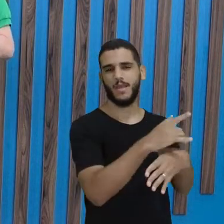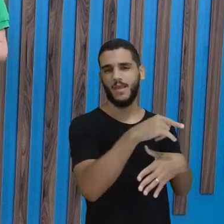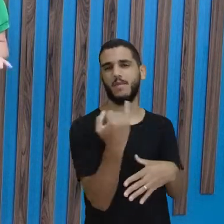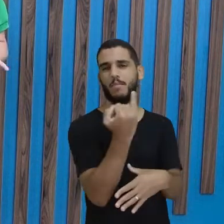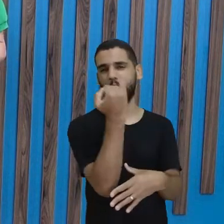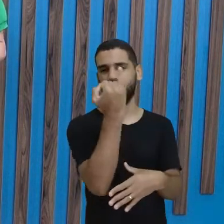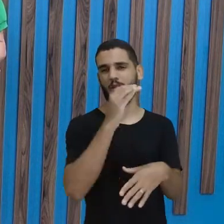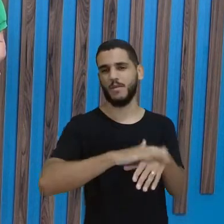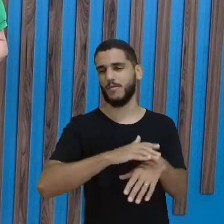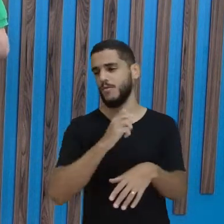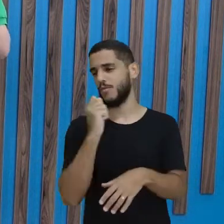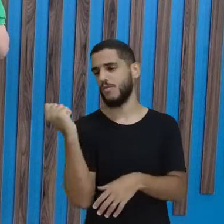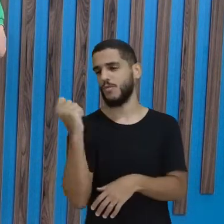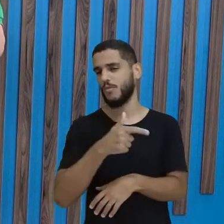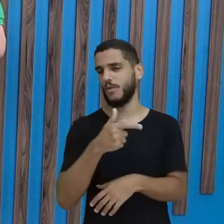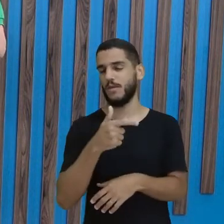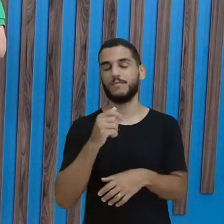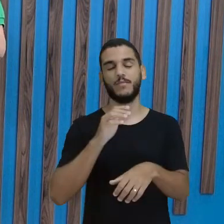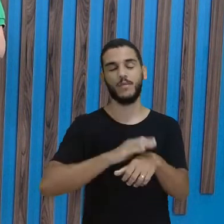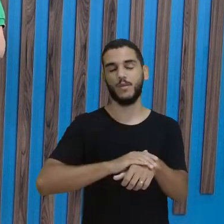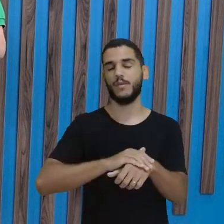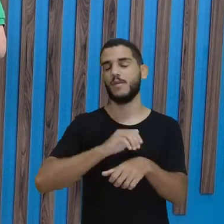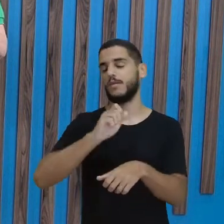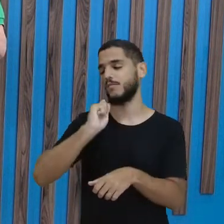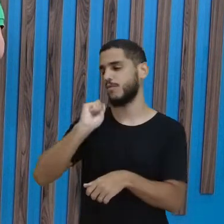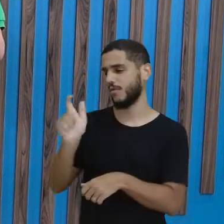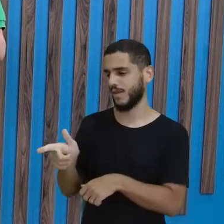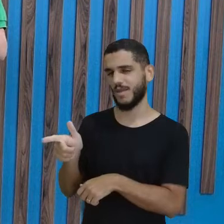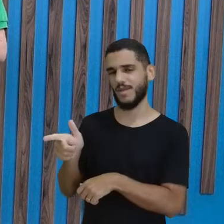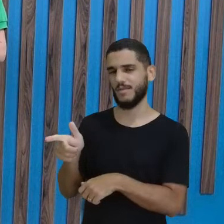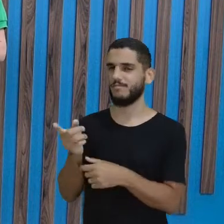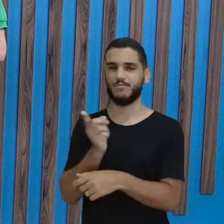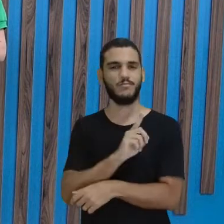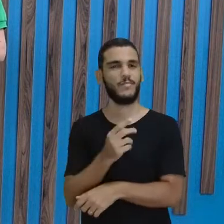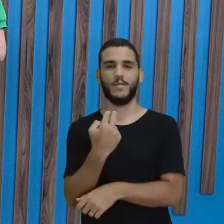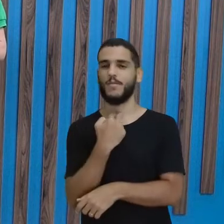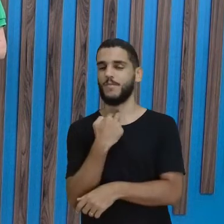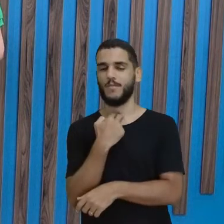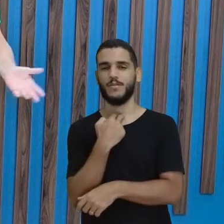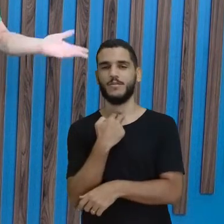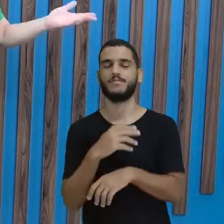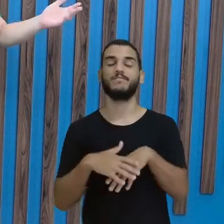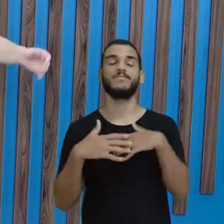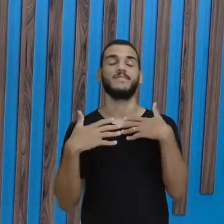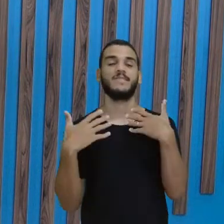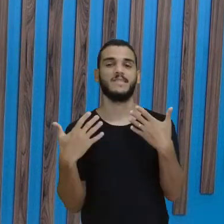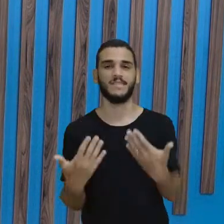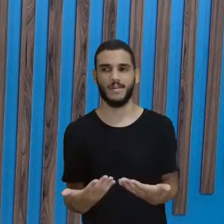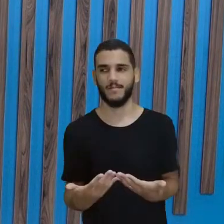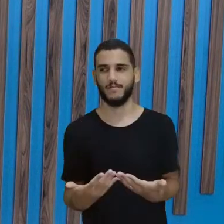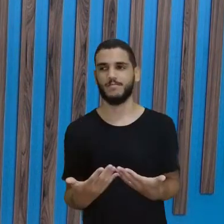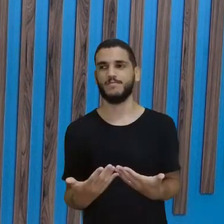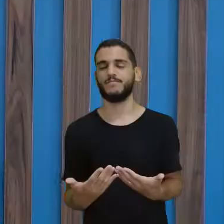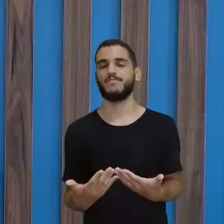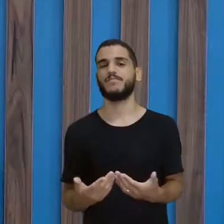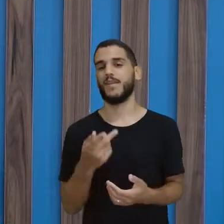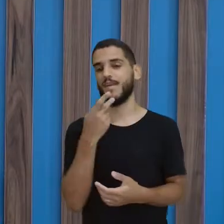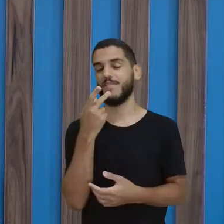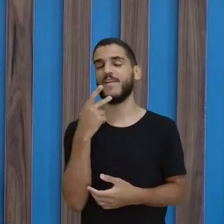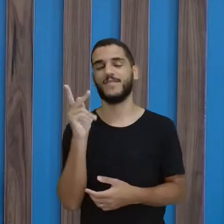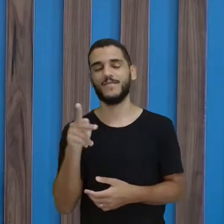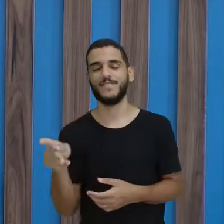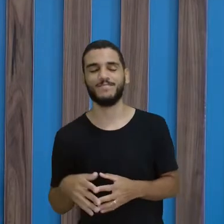comercializados até as cidades, tá? Então, veja, como uma área depende da outra. Hoje a gente não pode dizer que a